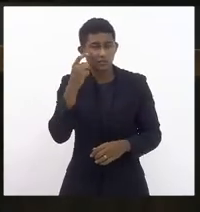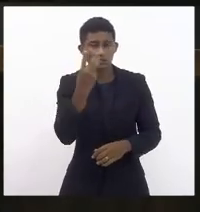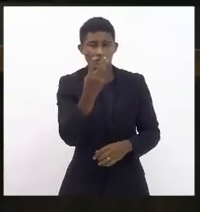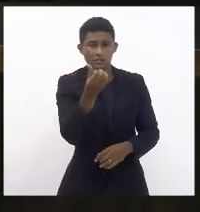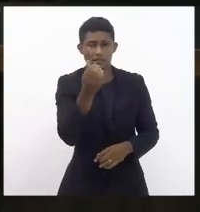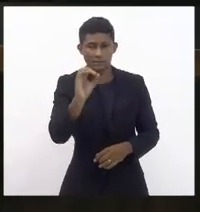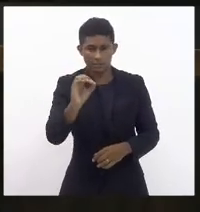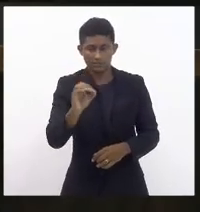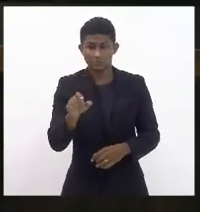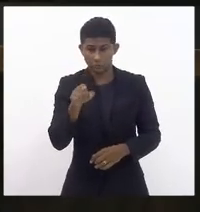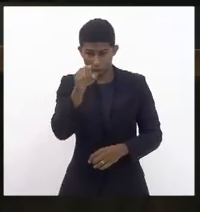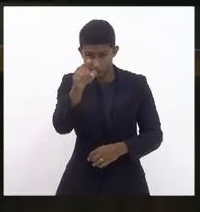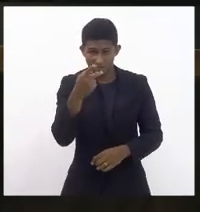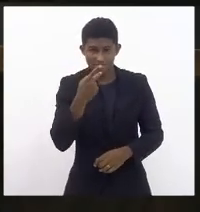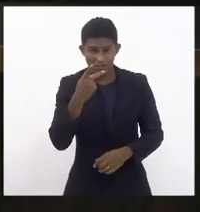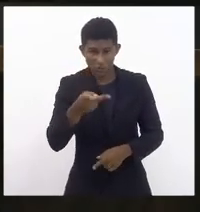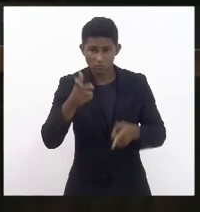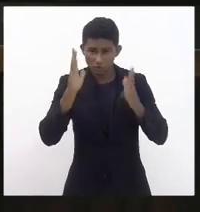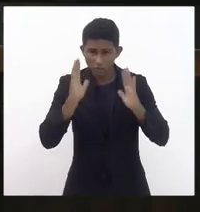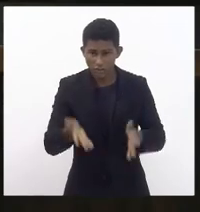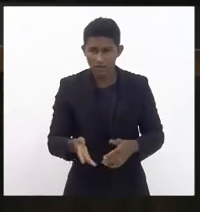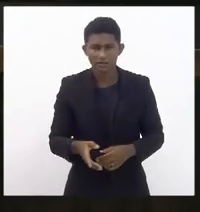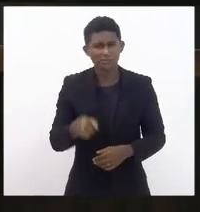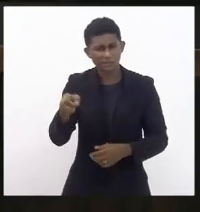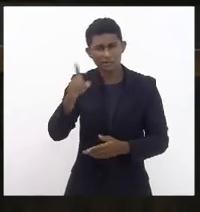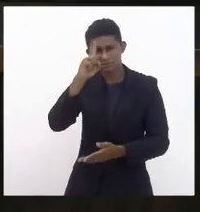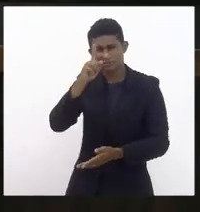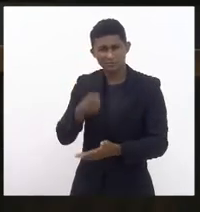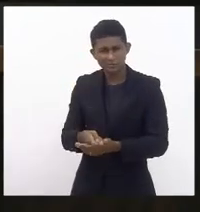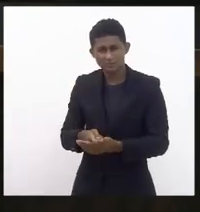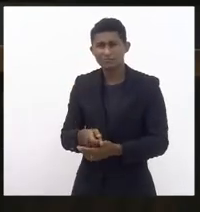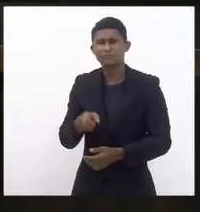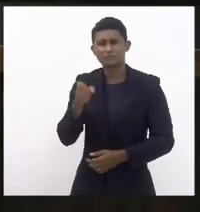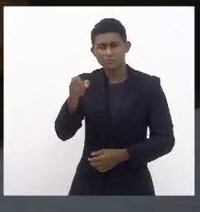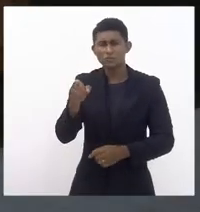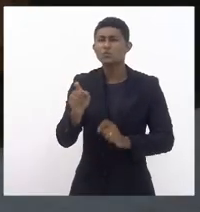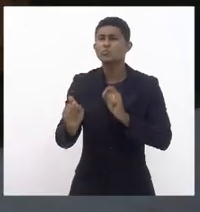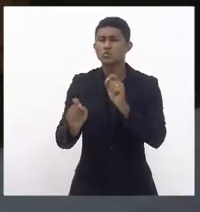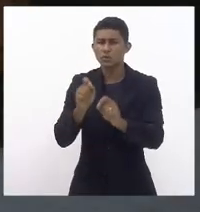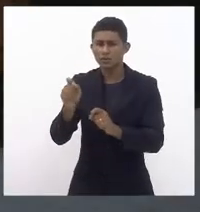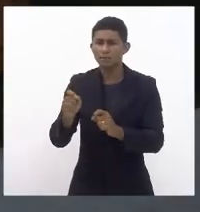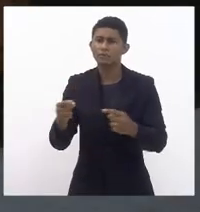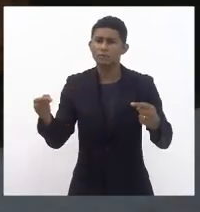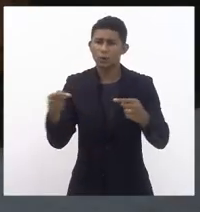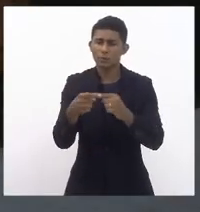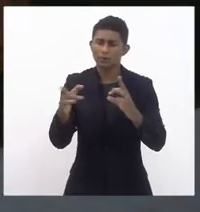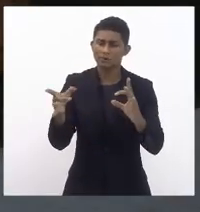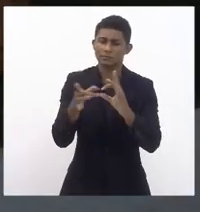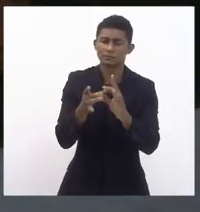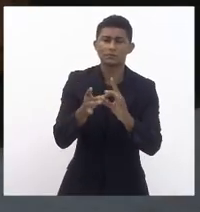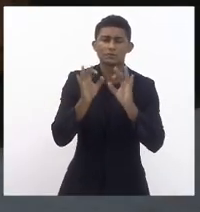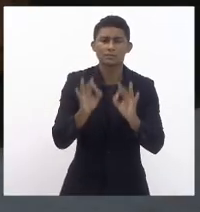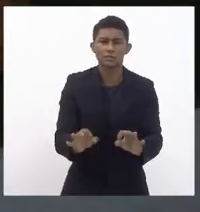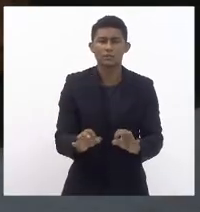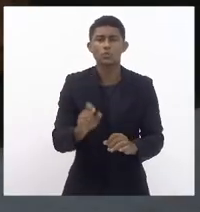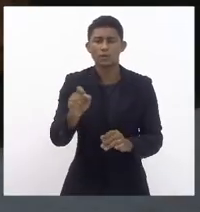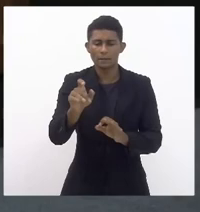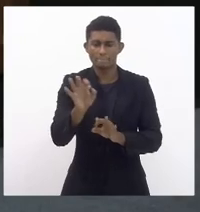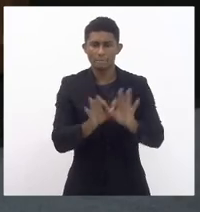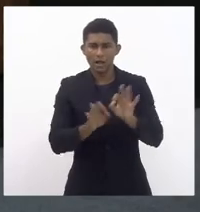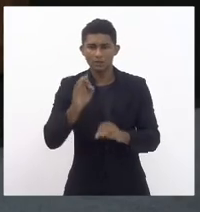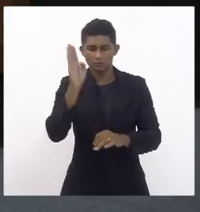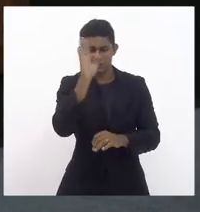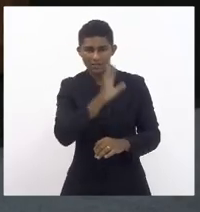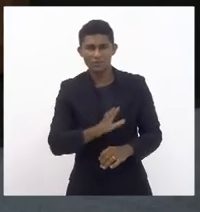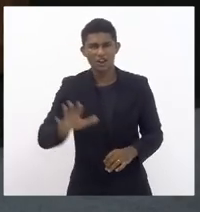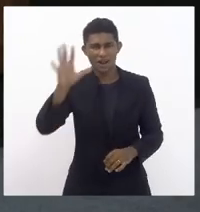excelência já colocou essa decisão é uma decisão que está linkada é o que determina o plano nacional